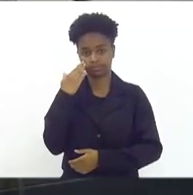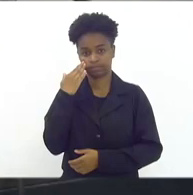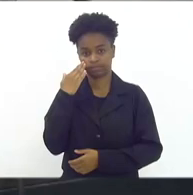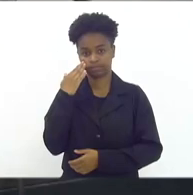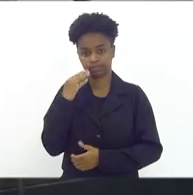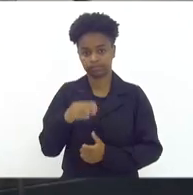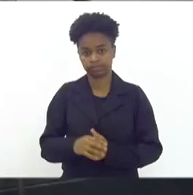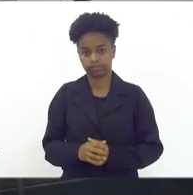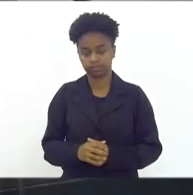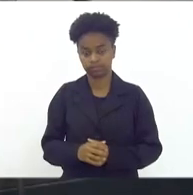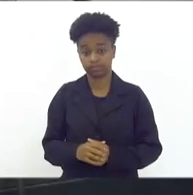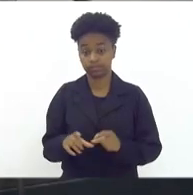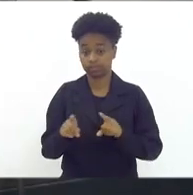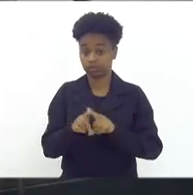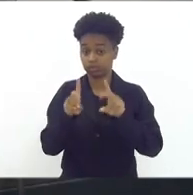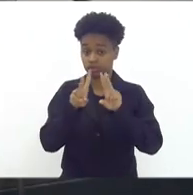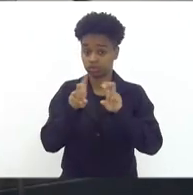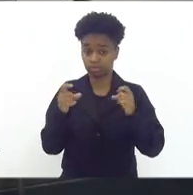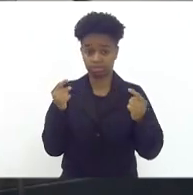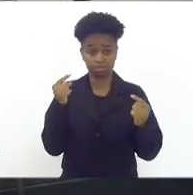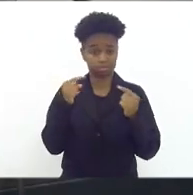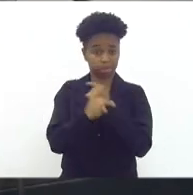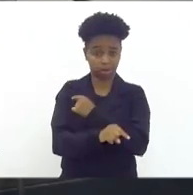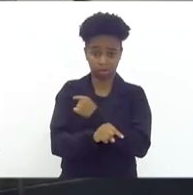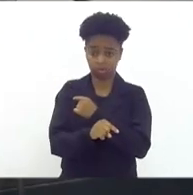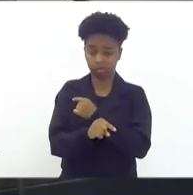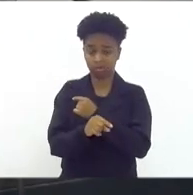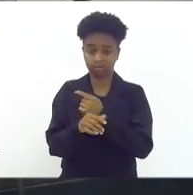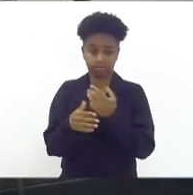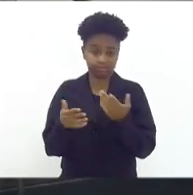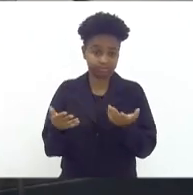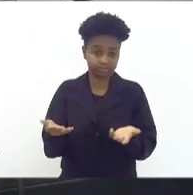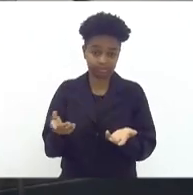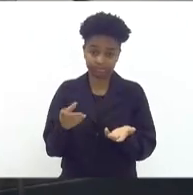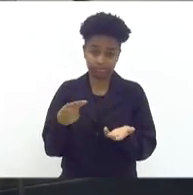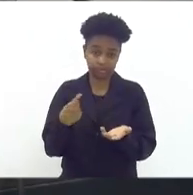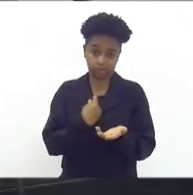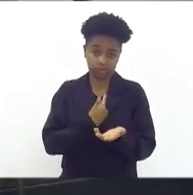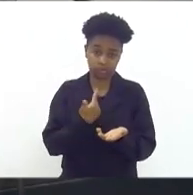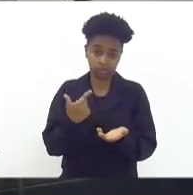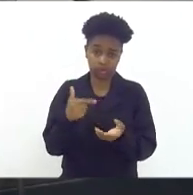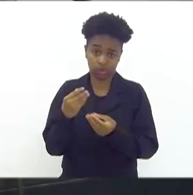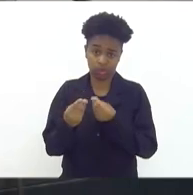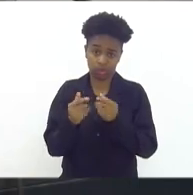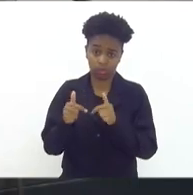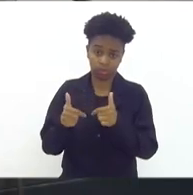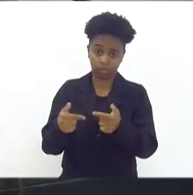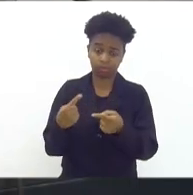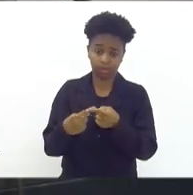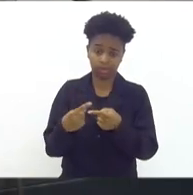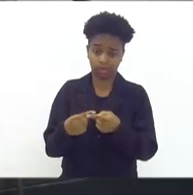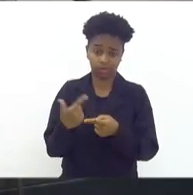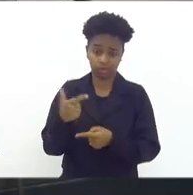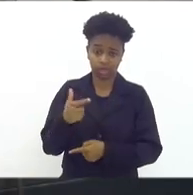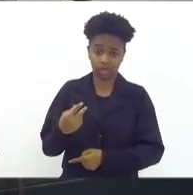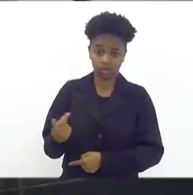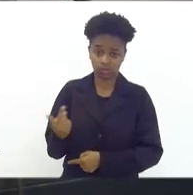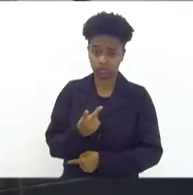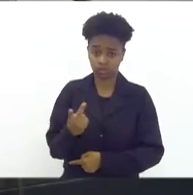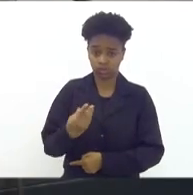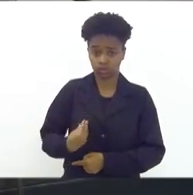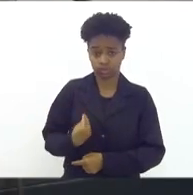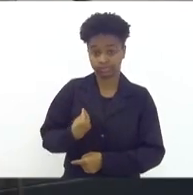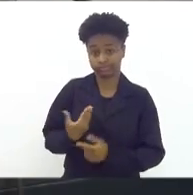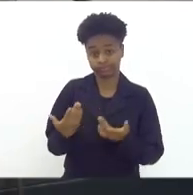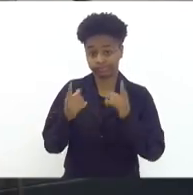e sobre essa contradição aí nós não vamos tirar muito o que fazer porque não tá os dois aqui presente fica difícil